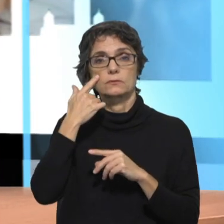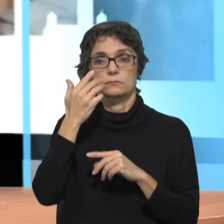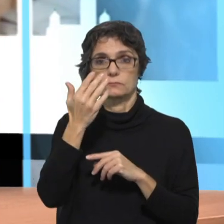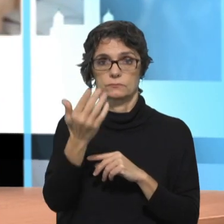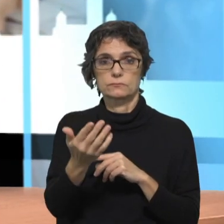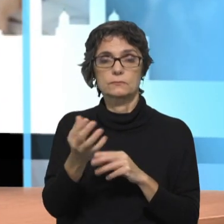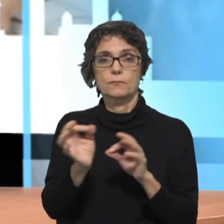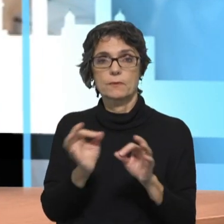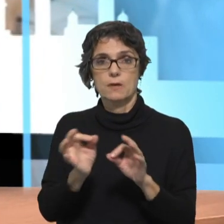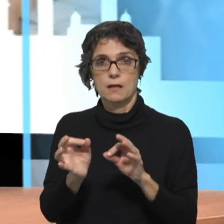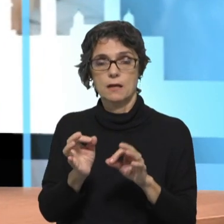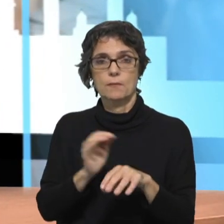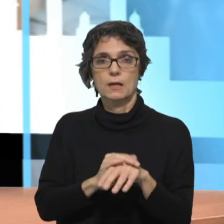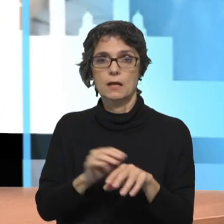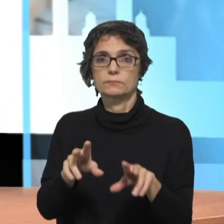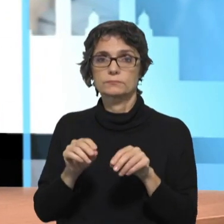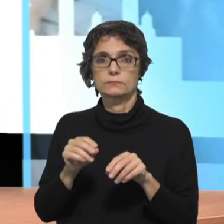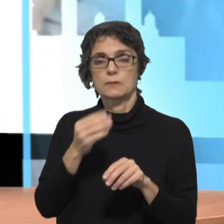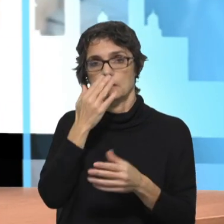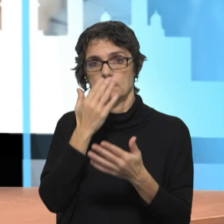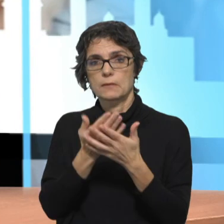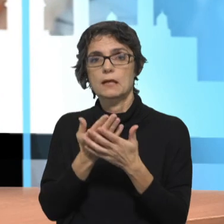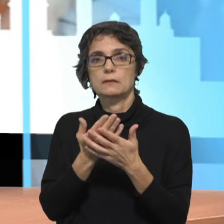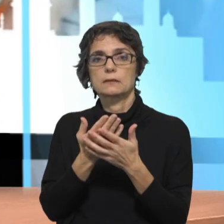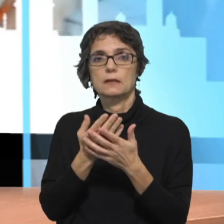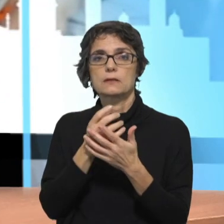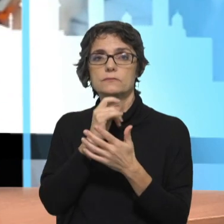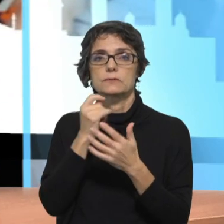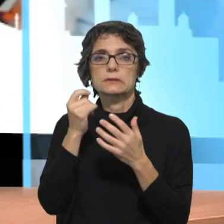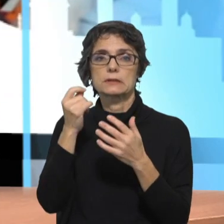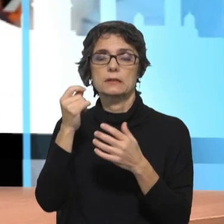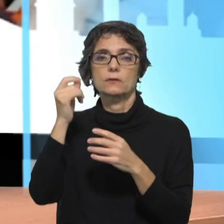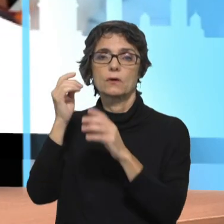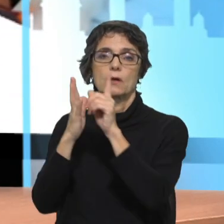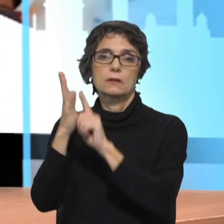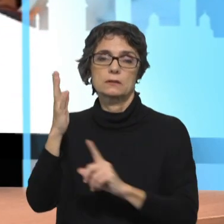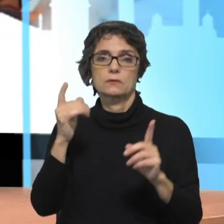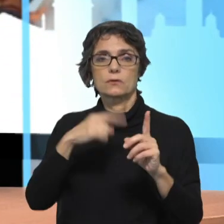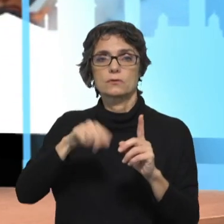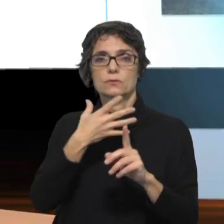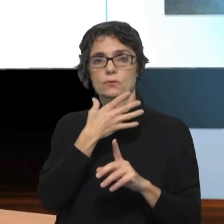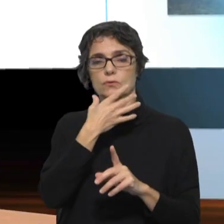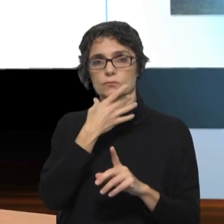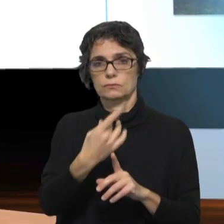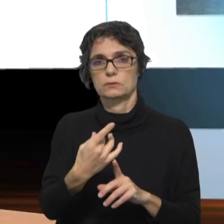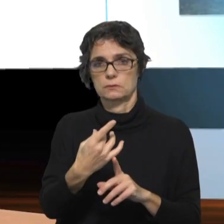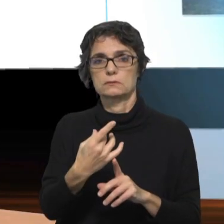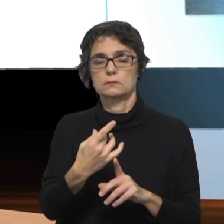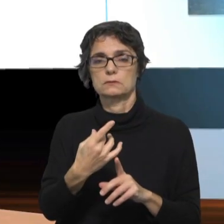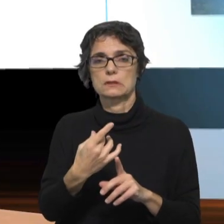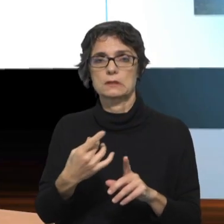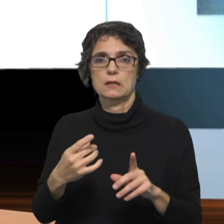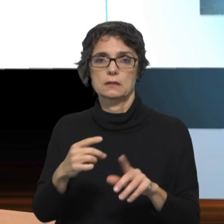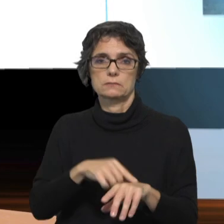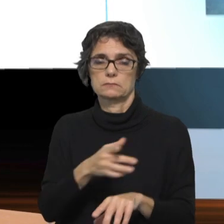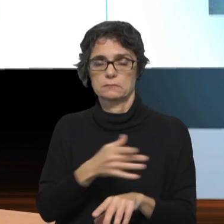preparação, mediante o seu sim, também para o mistério da encarnação que celebramos no tempo do Natal. E este consentimento,